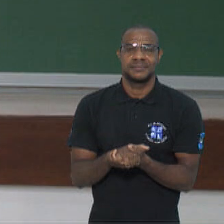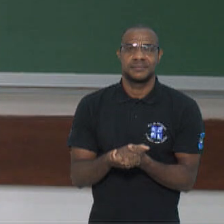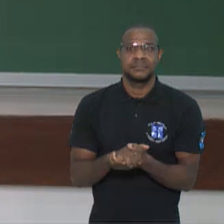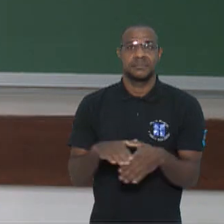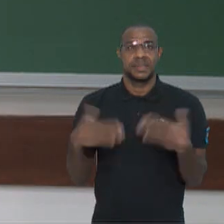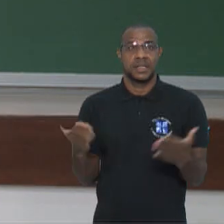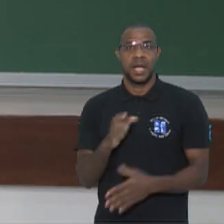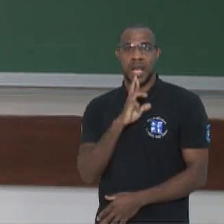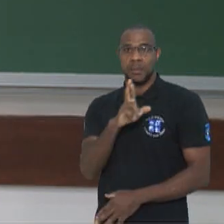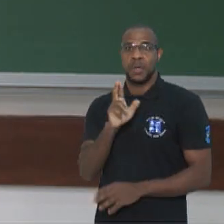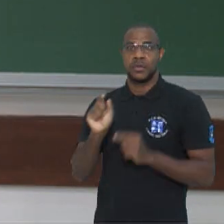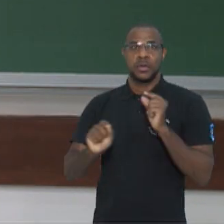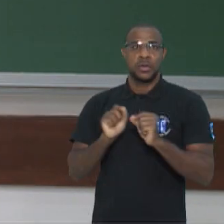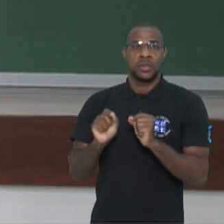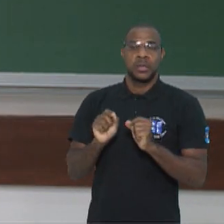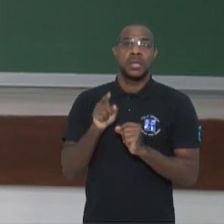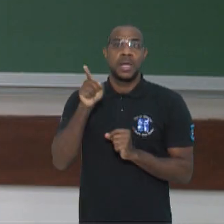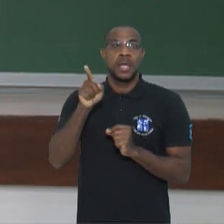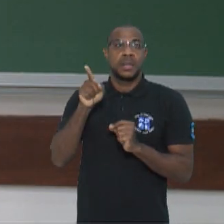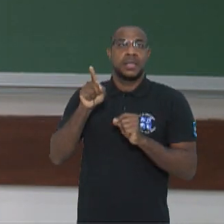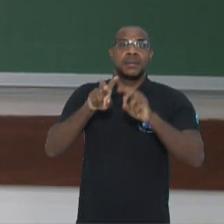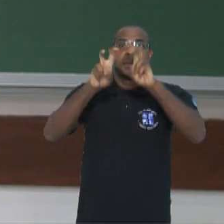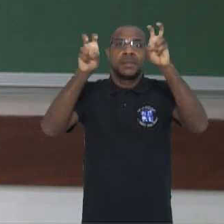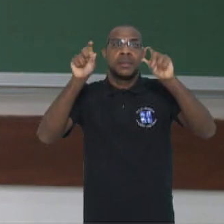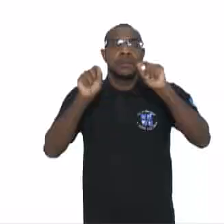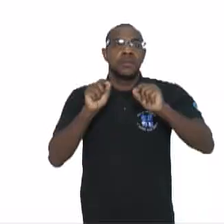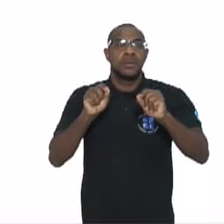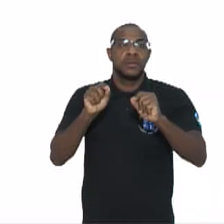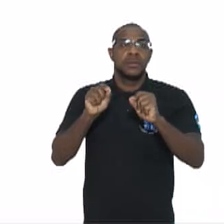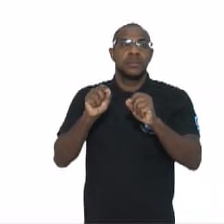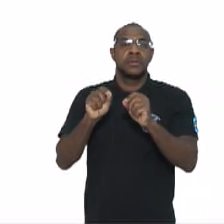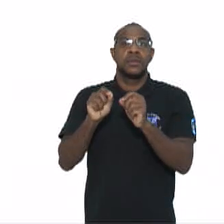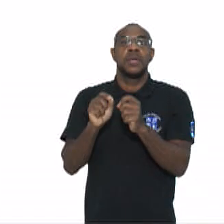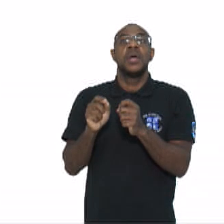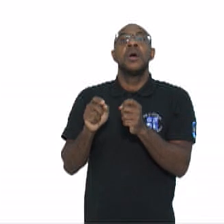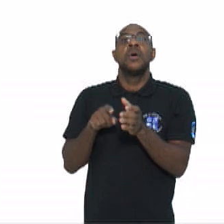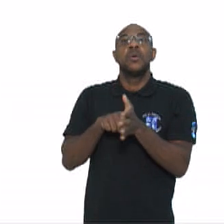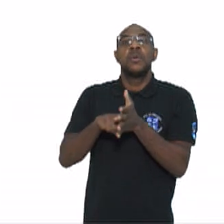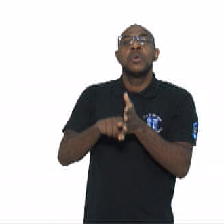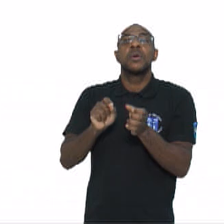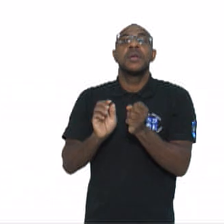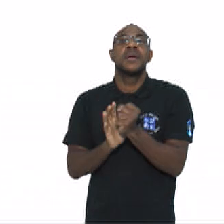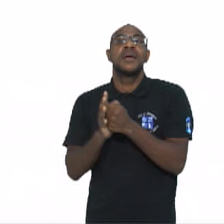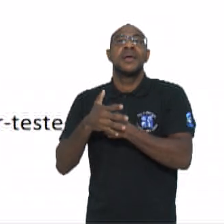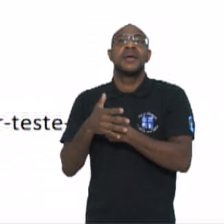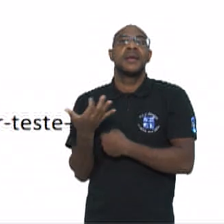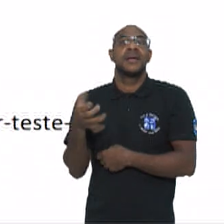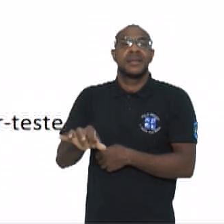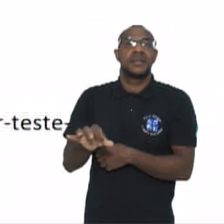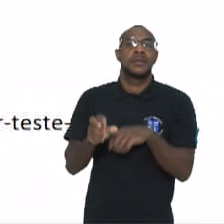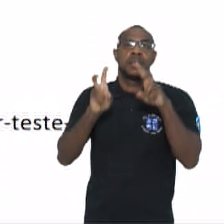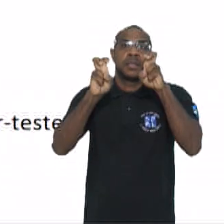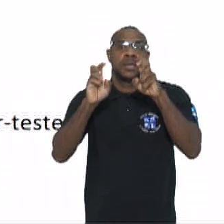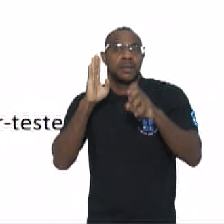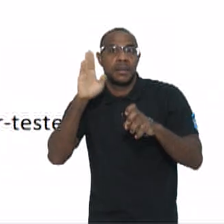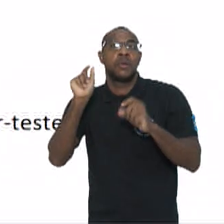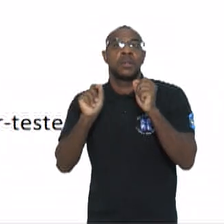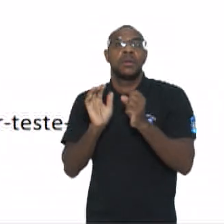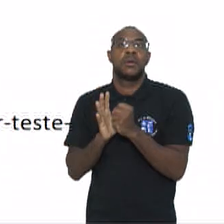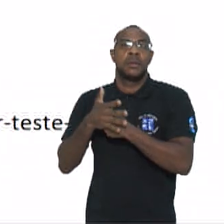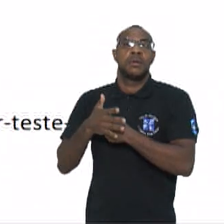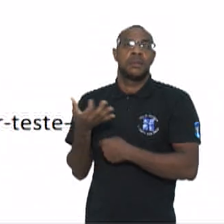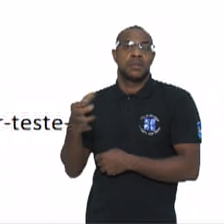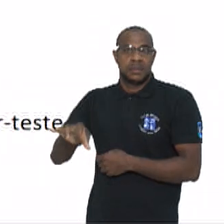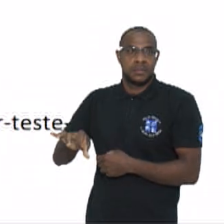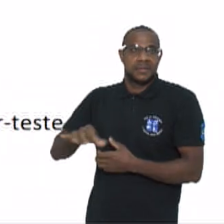Então, a resposta a essa questão é o Covid-19. Então, o assunto é o Covid-19.